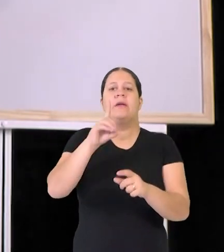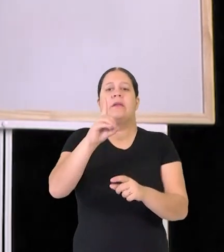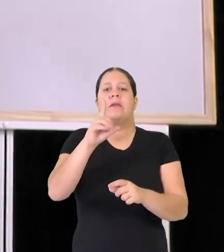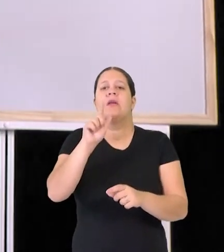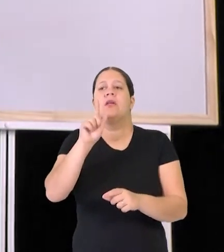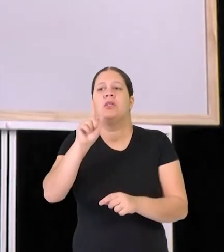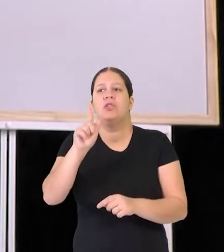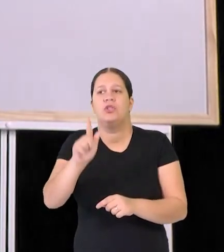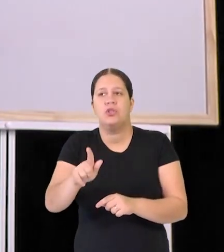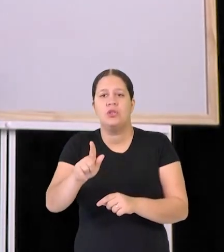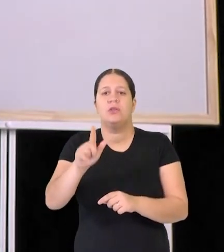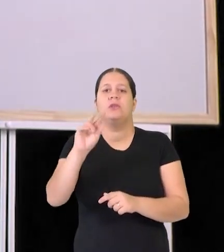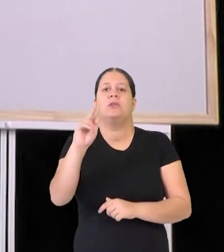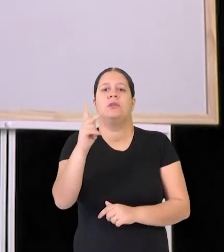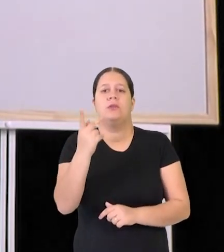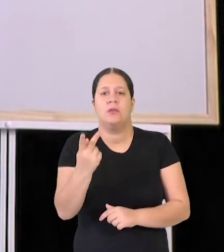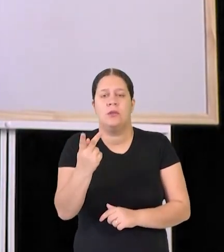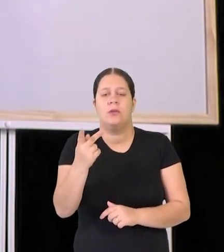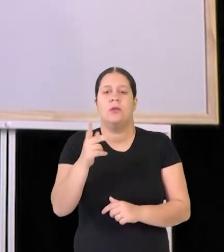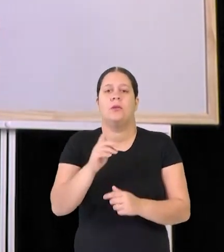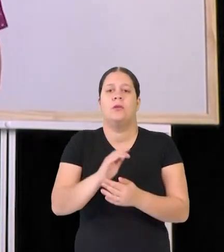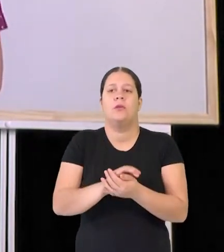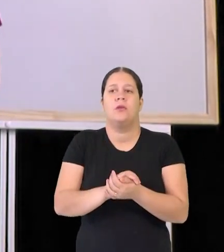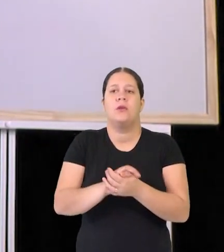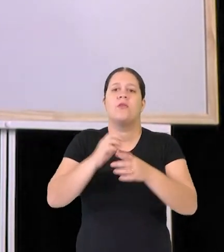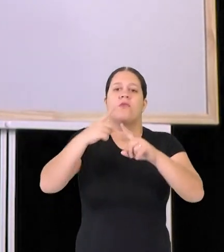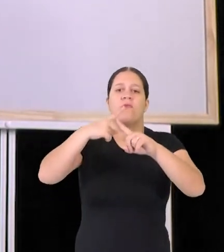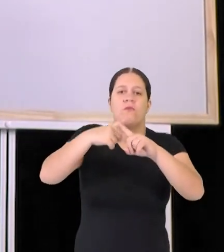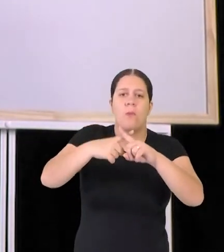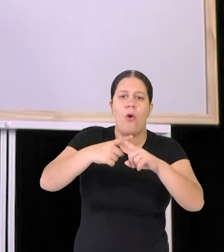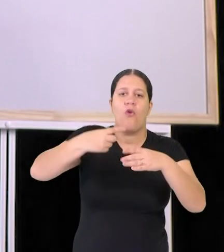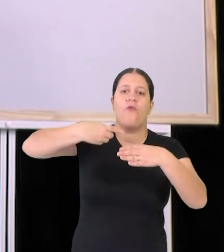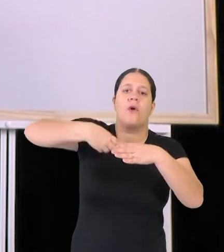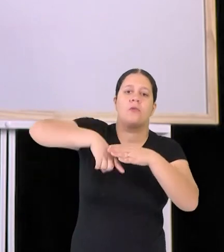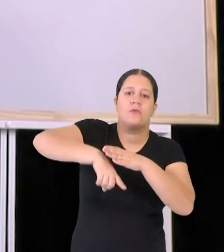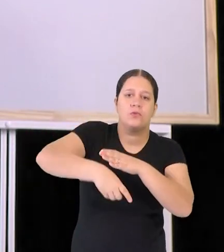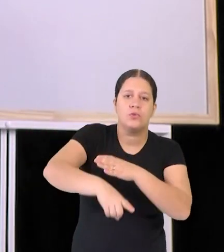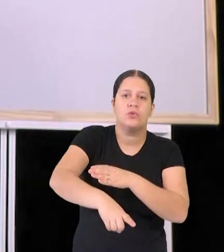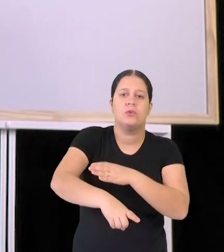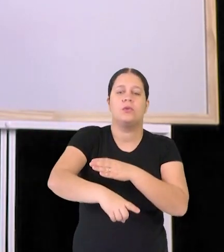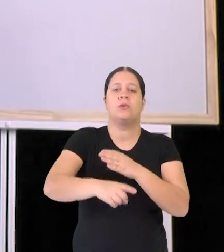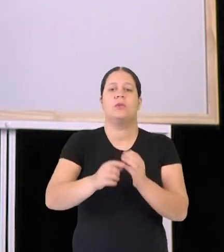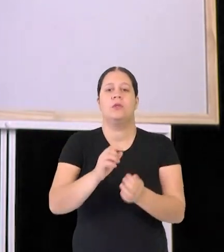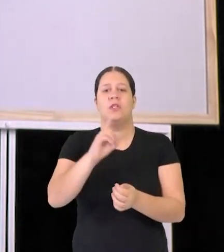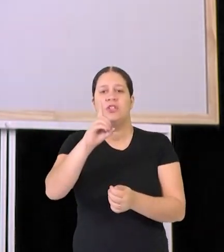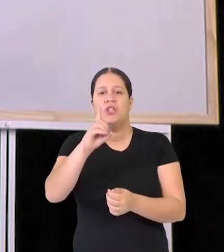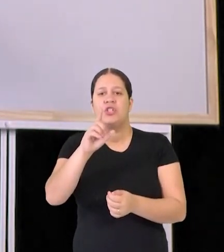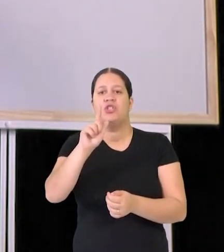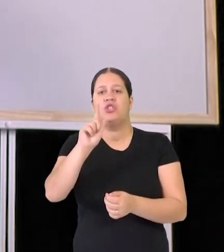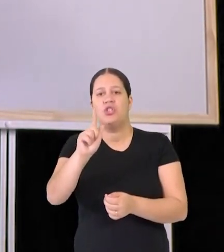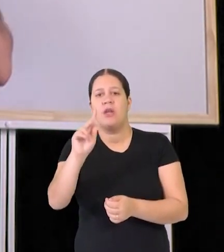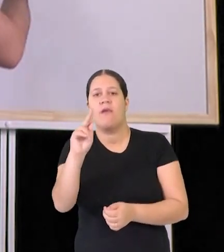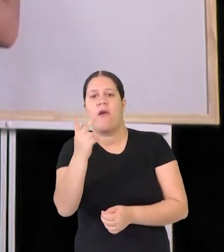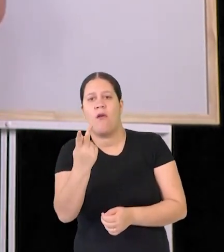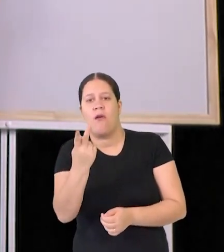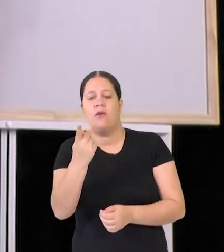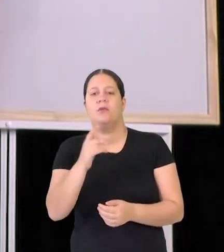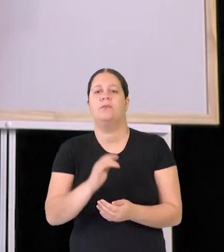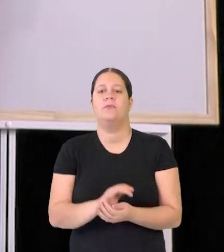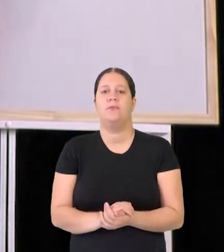vezes a aceleração da gravidade vezes a profundidade, DGH. Essa parte